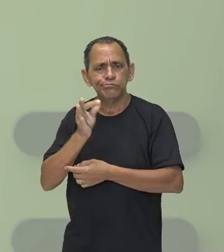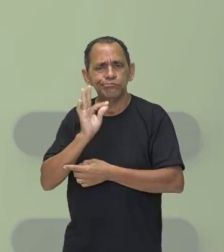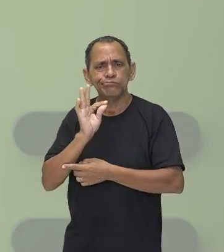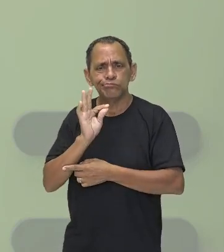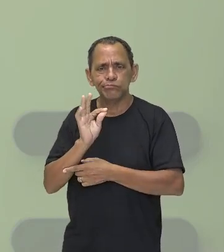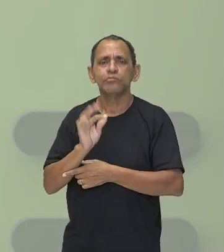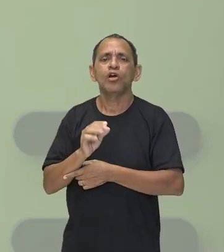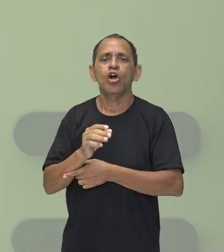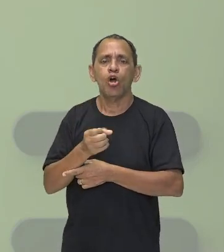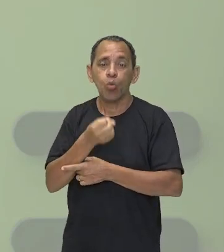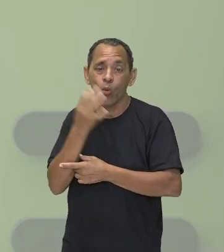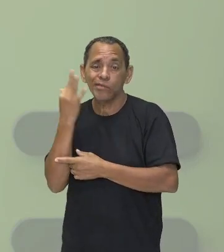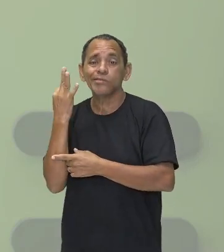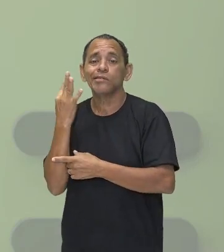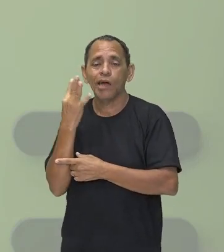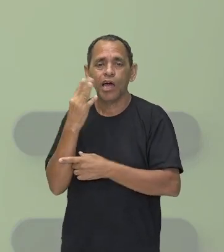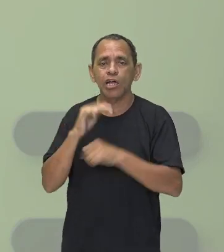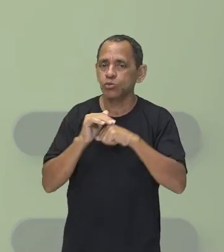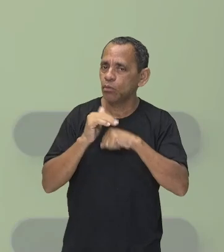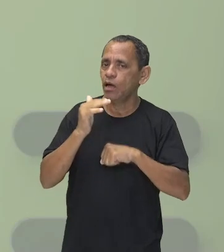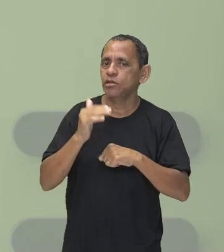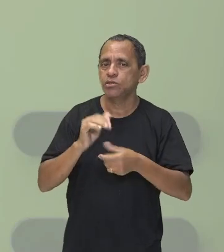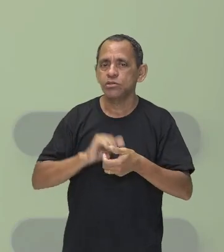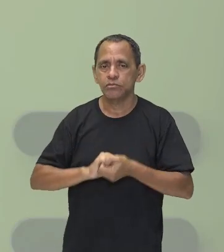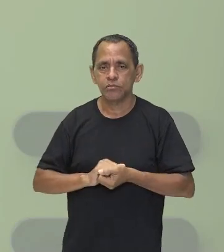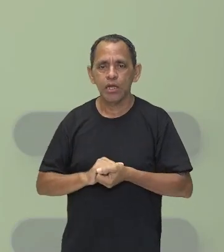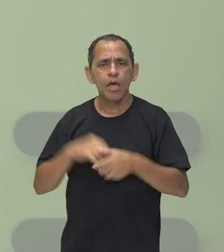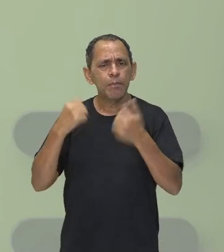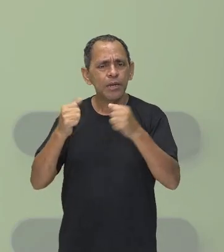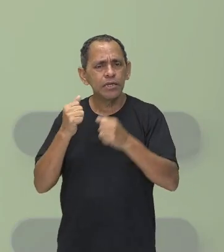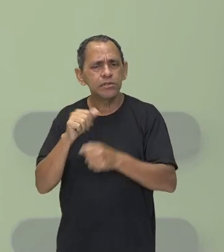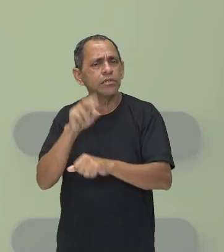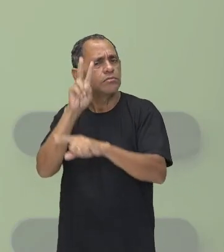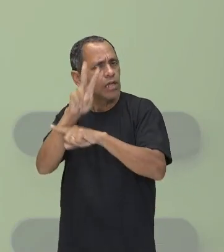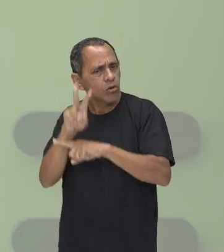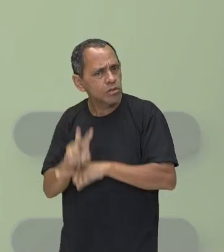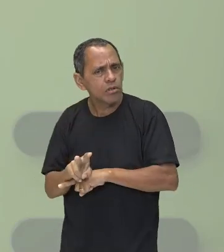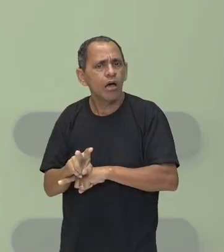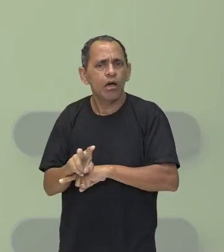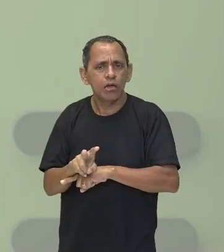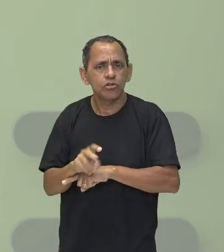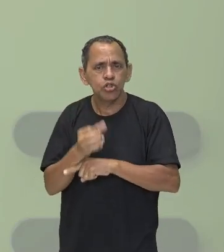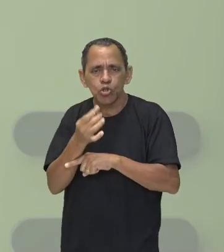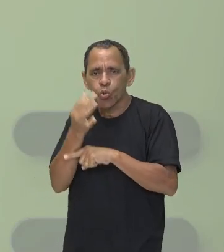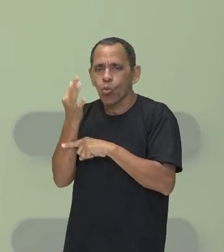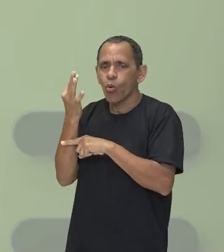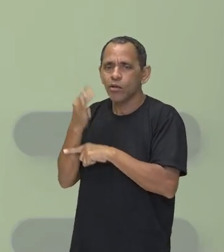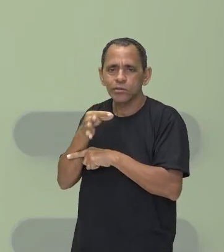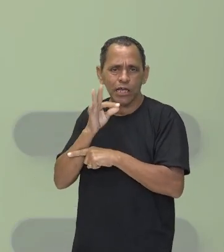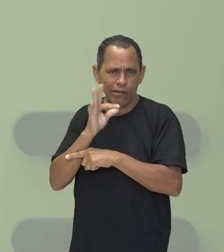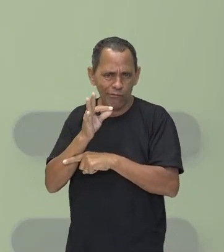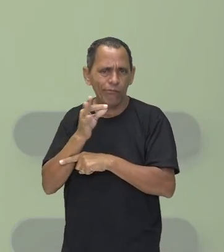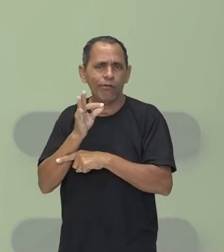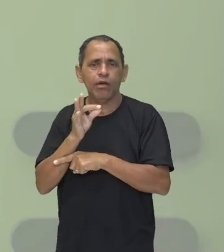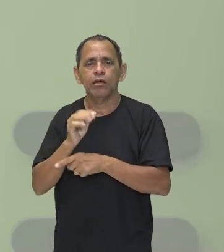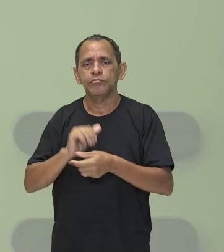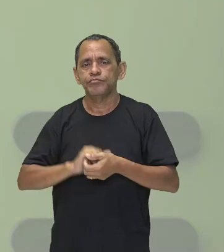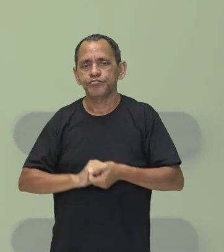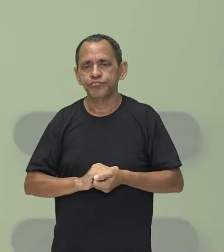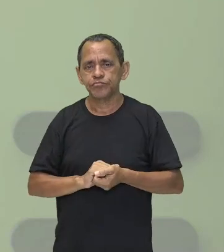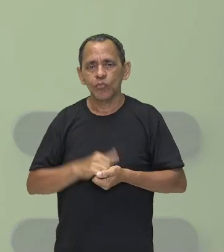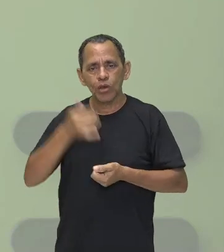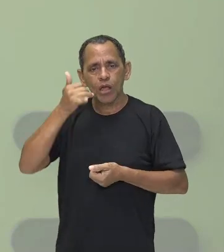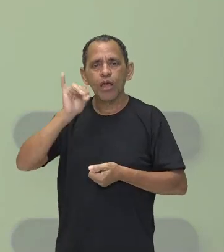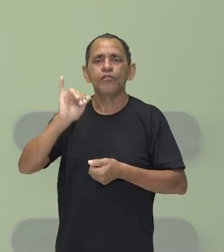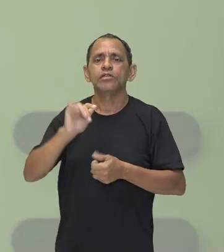e temos que ter cuidado aí com essa quantidade de cafeína, de café, na verdade, para